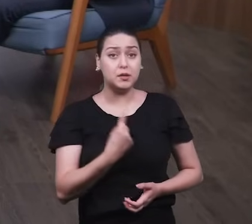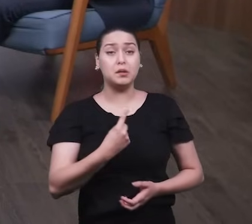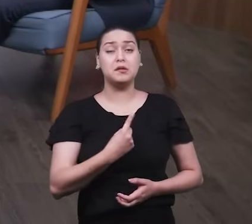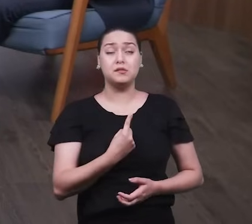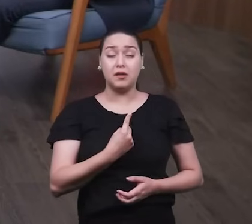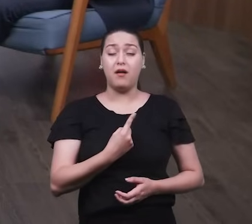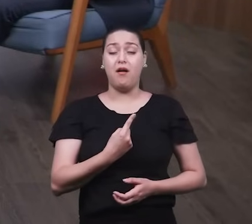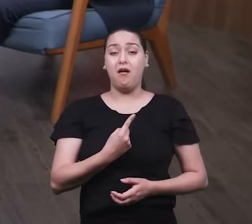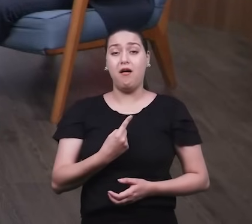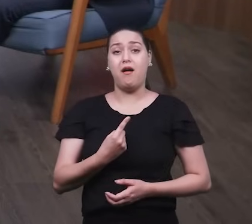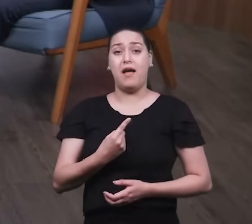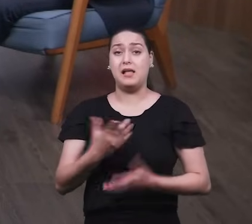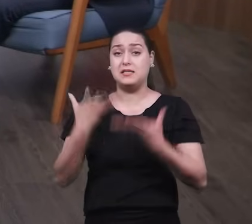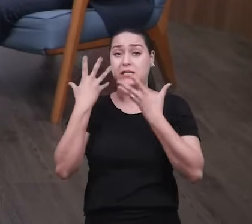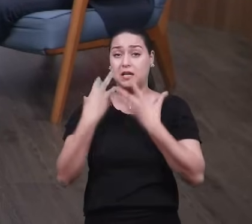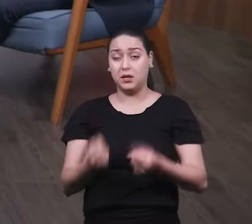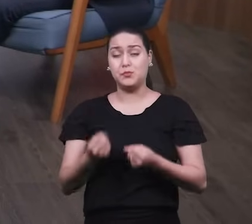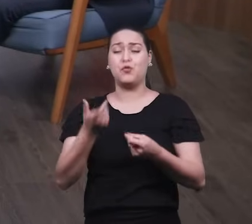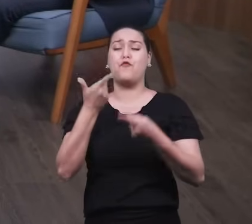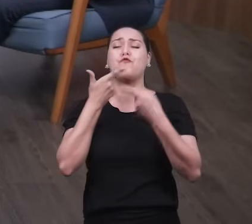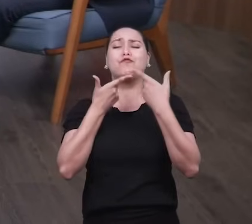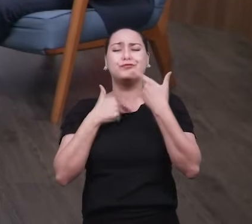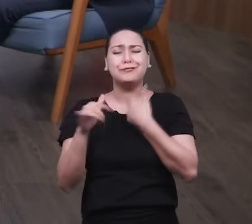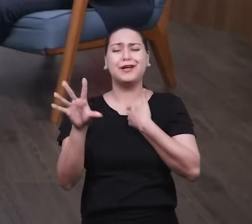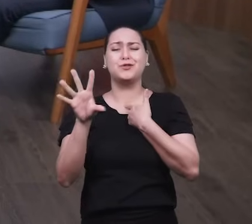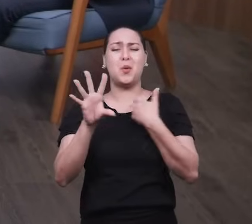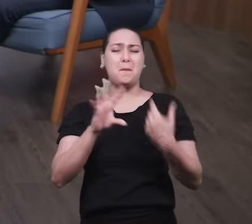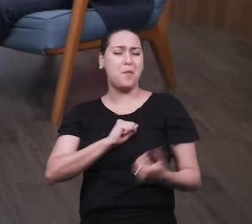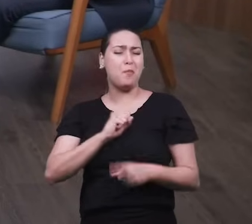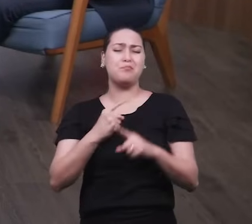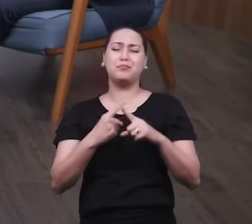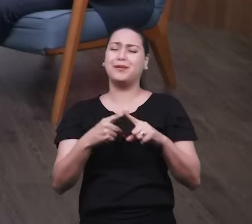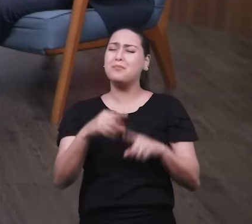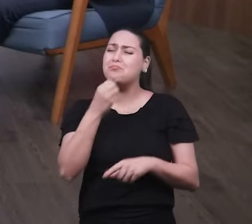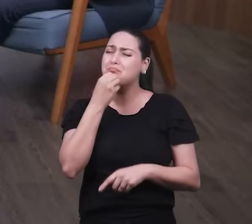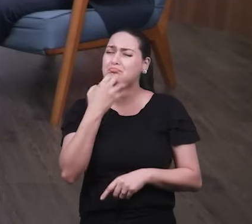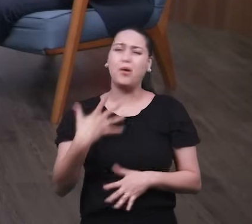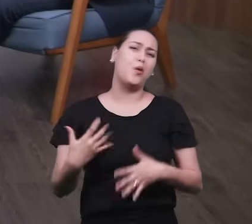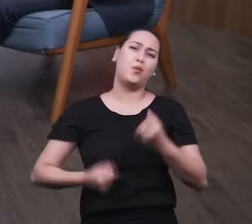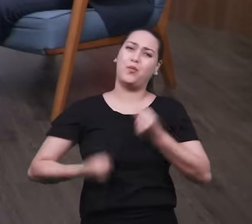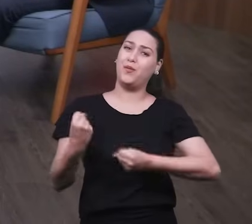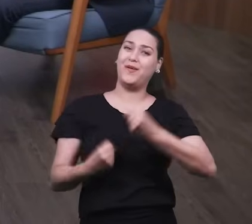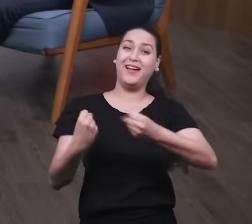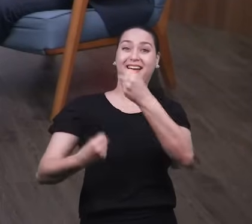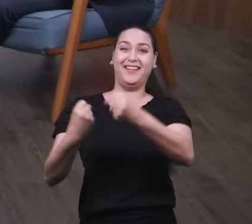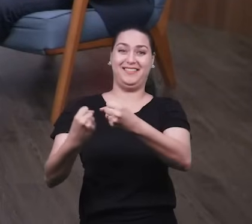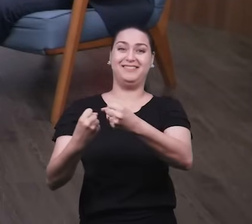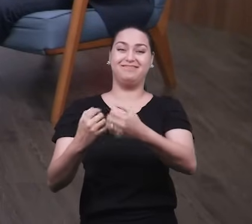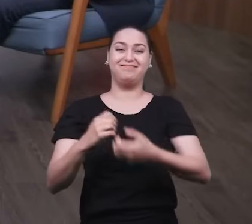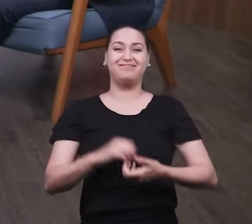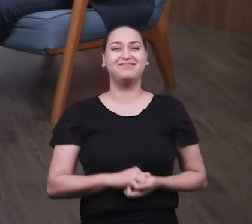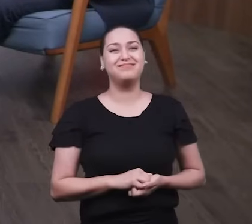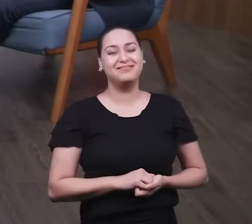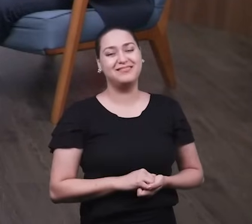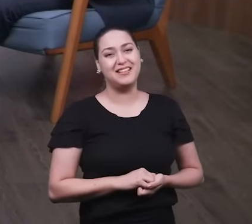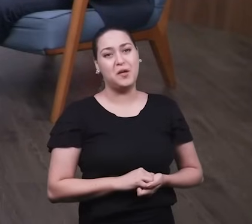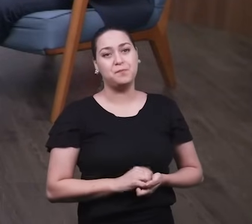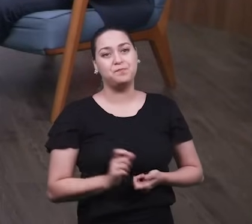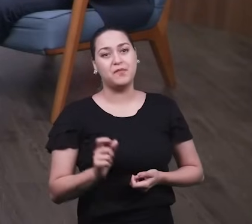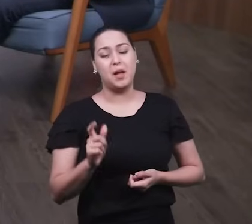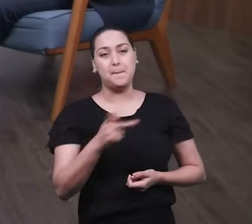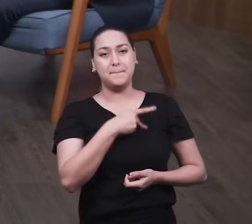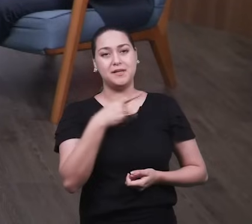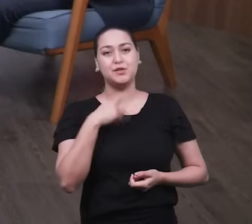com muito interesse e com muito amor, porque é muito bom correr. Eu me lembro da expressão que o